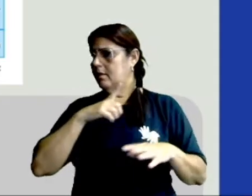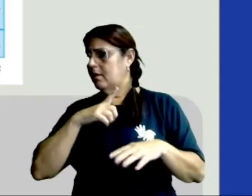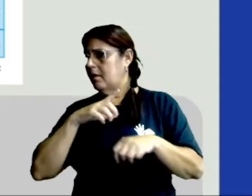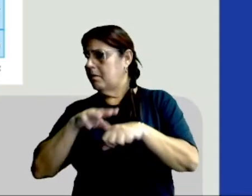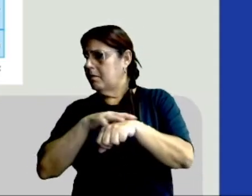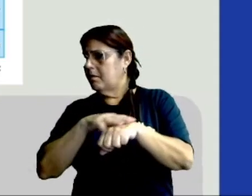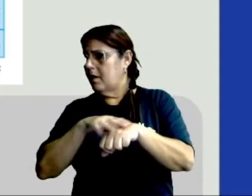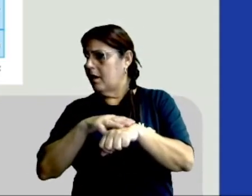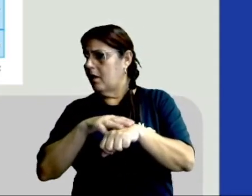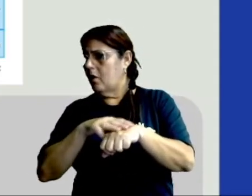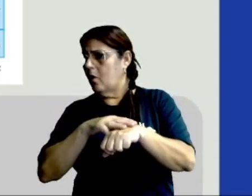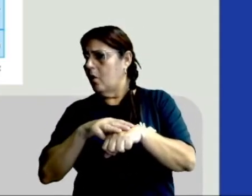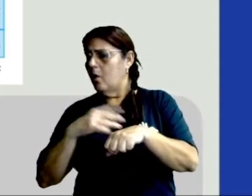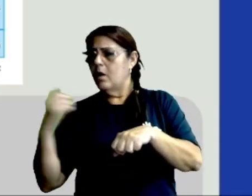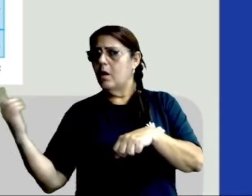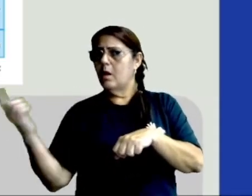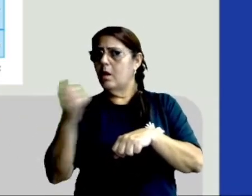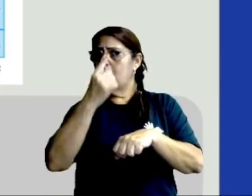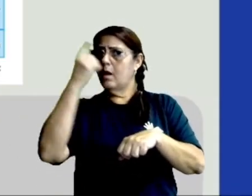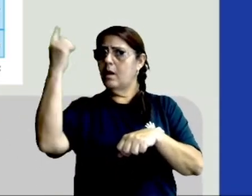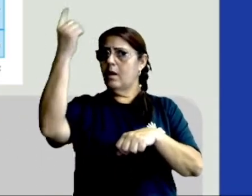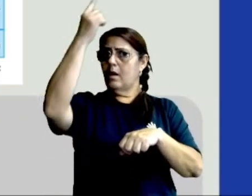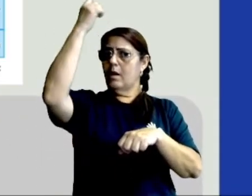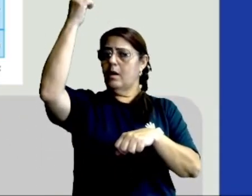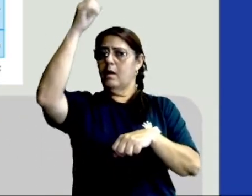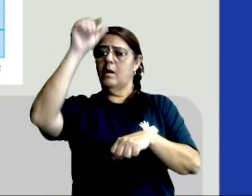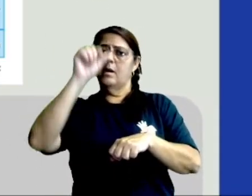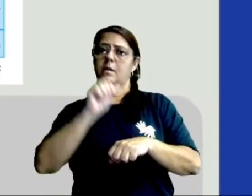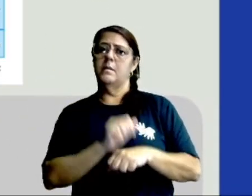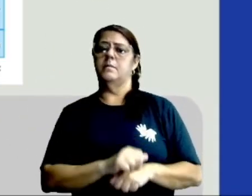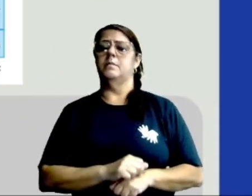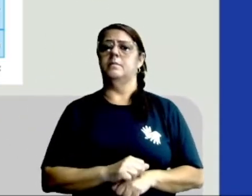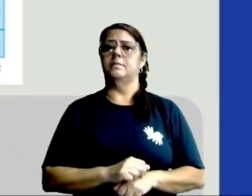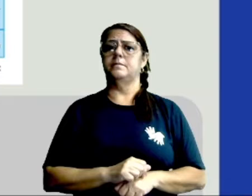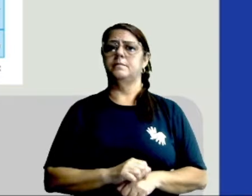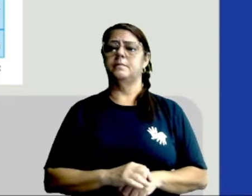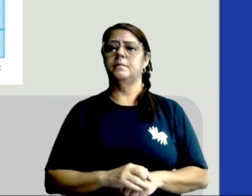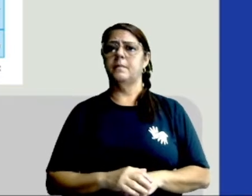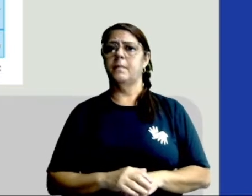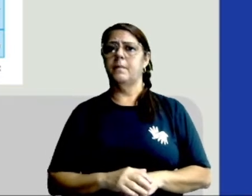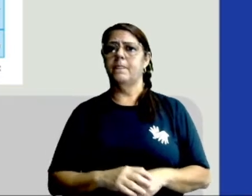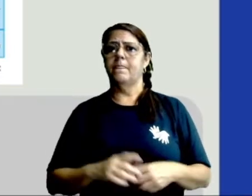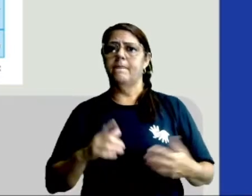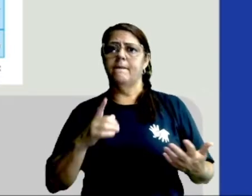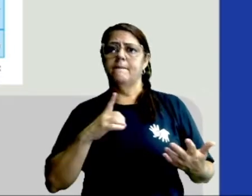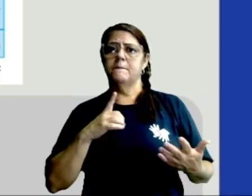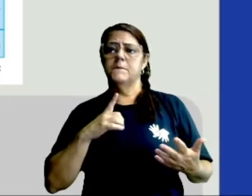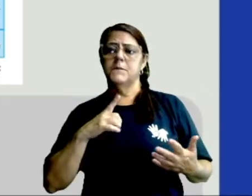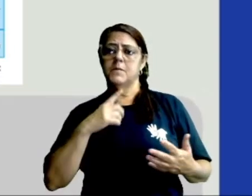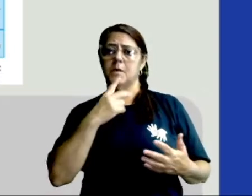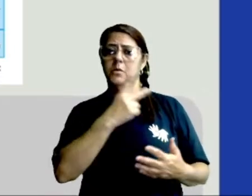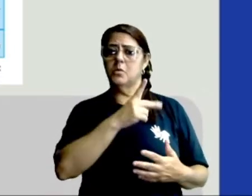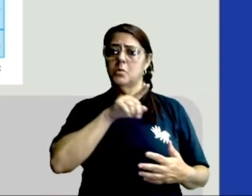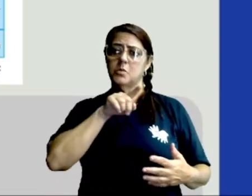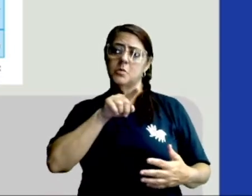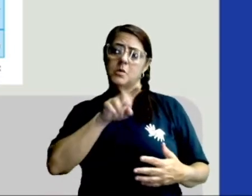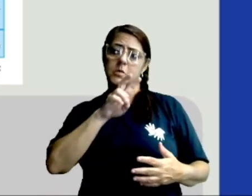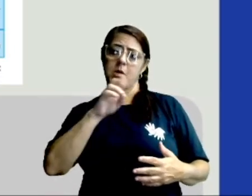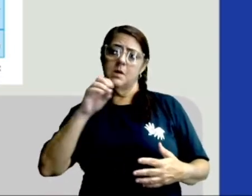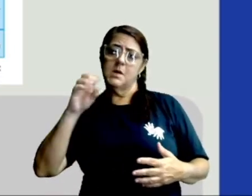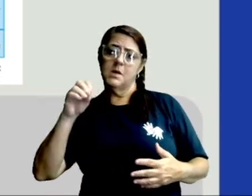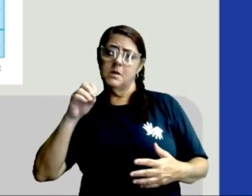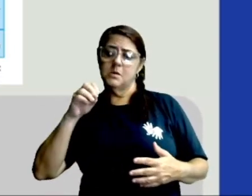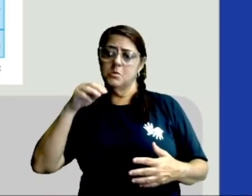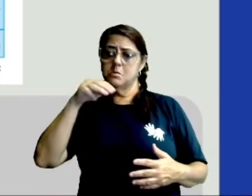são os pontos mais altos, né, onde tem a cordilheira dos Himalaia, por exemplo, com 2.500 metros de altitude,